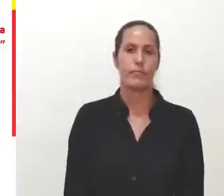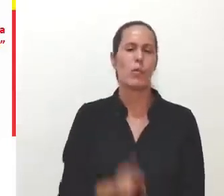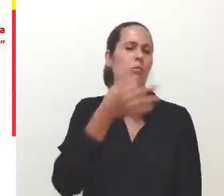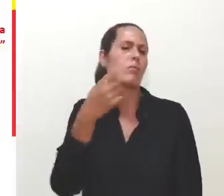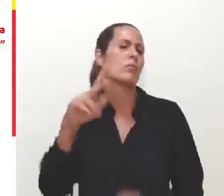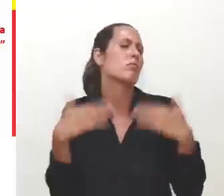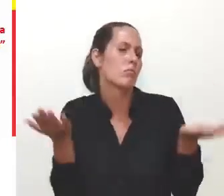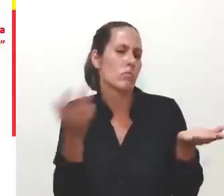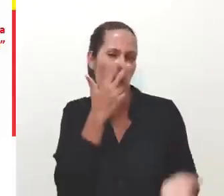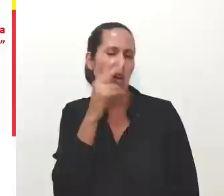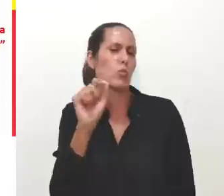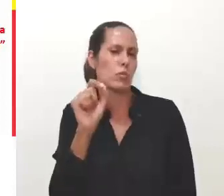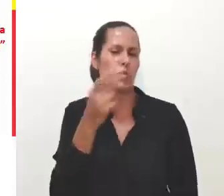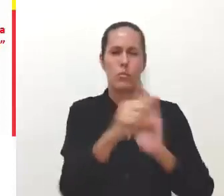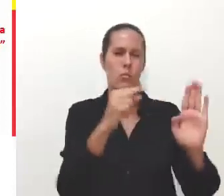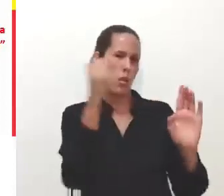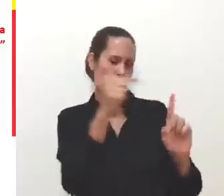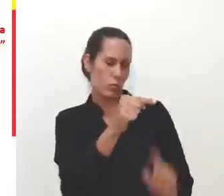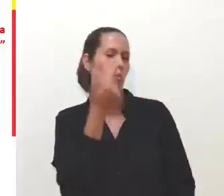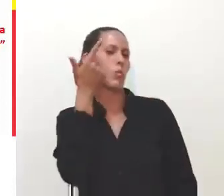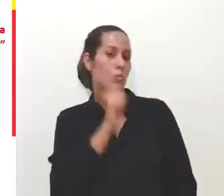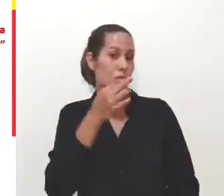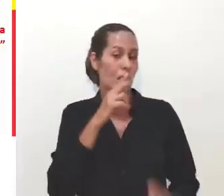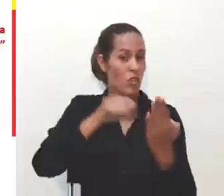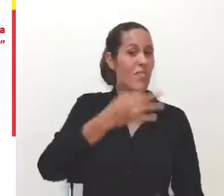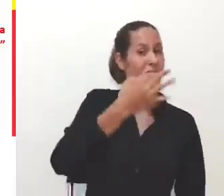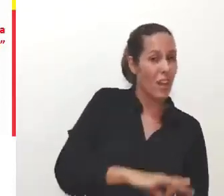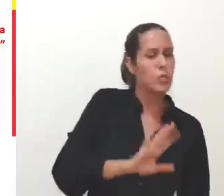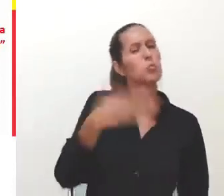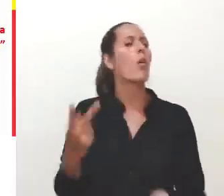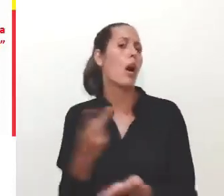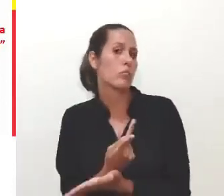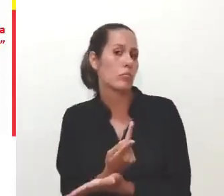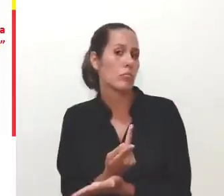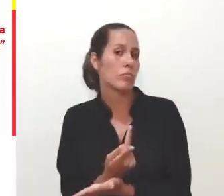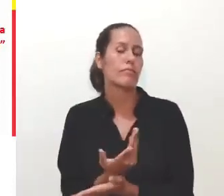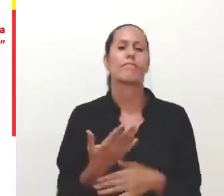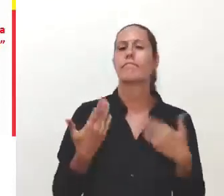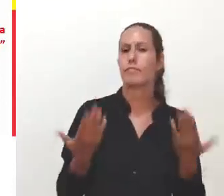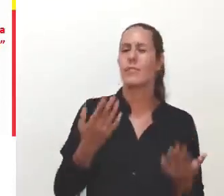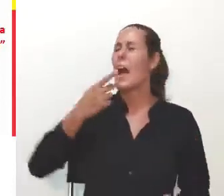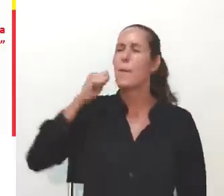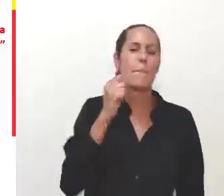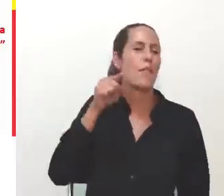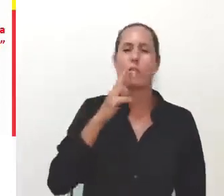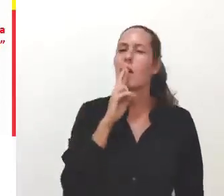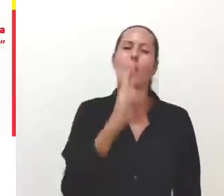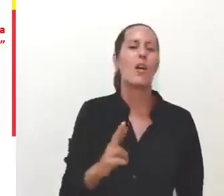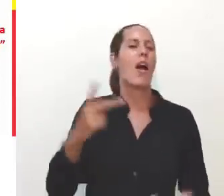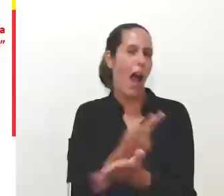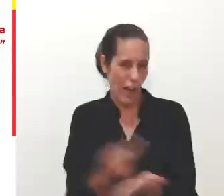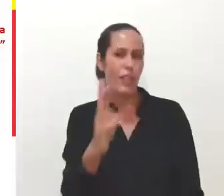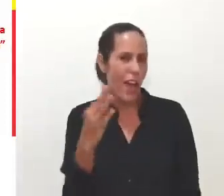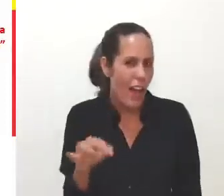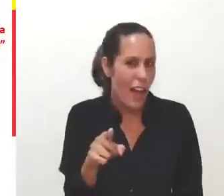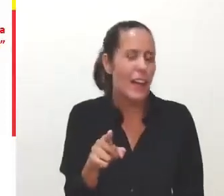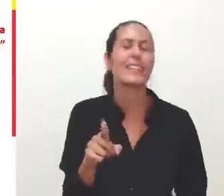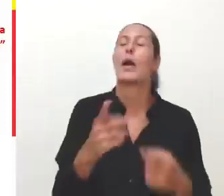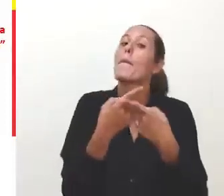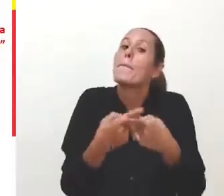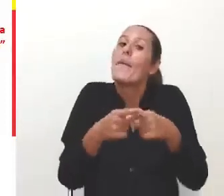de fato, fio da mata. O que você acha? Patativa do Assaré escreve certo ou